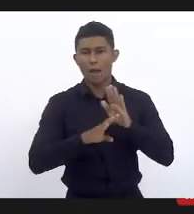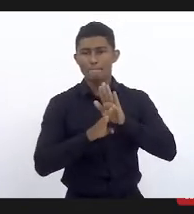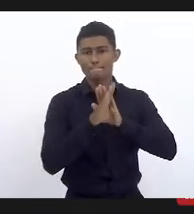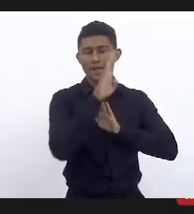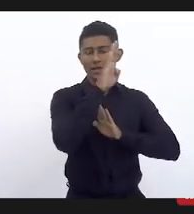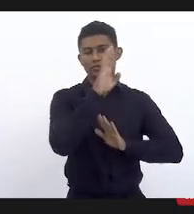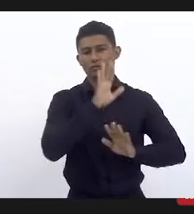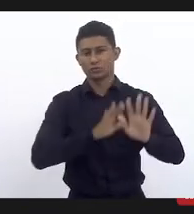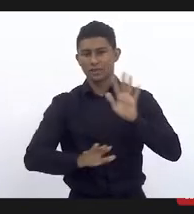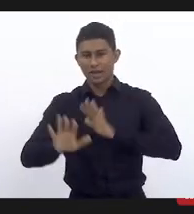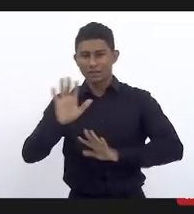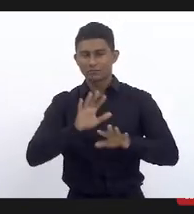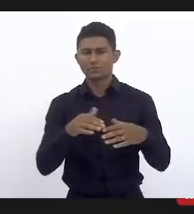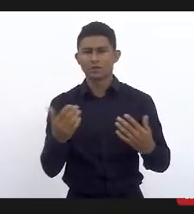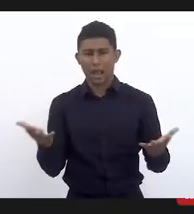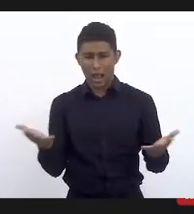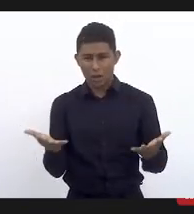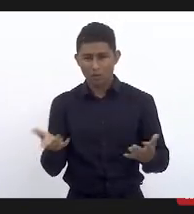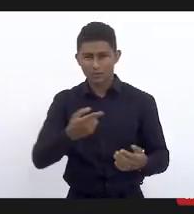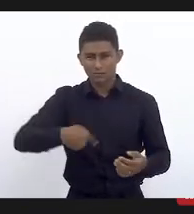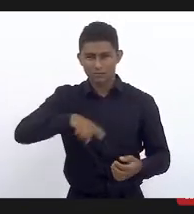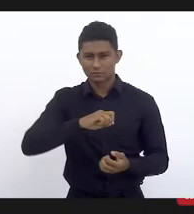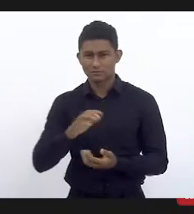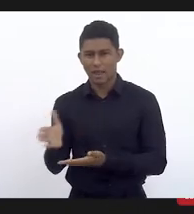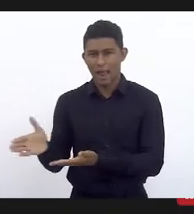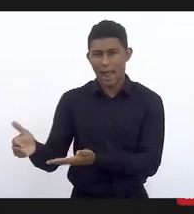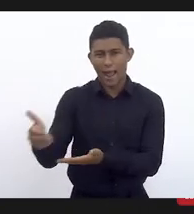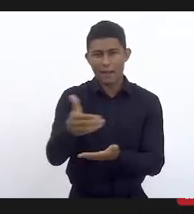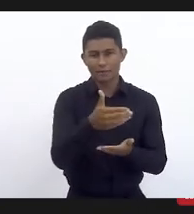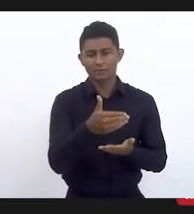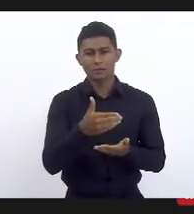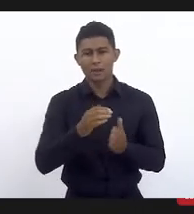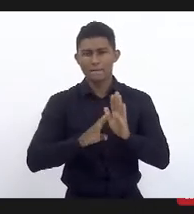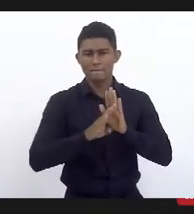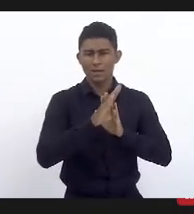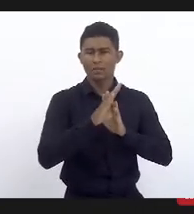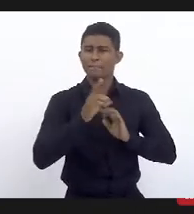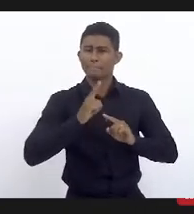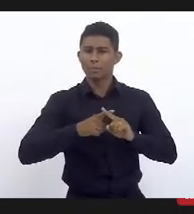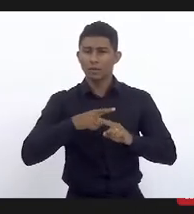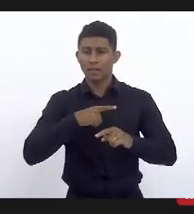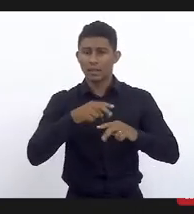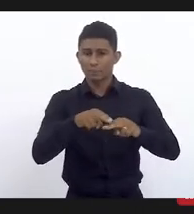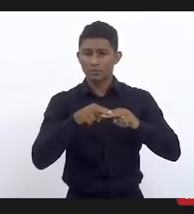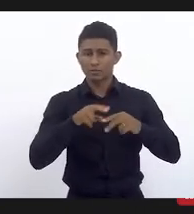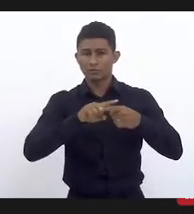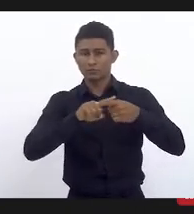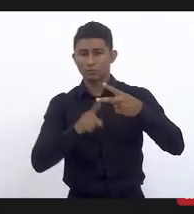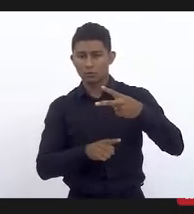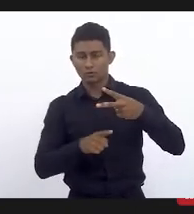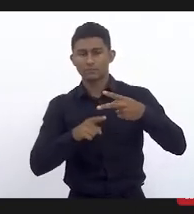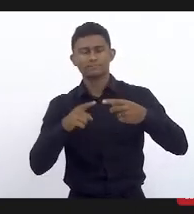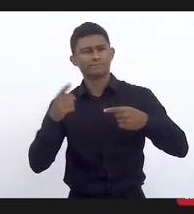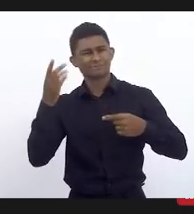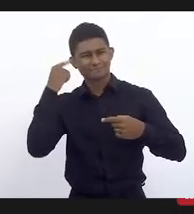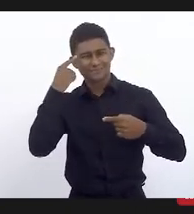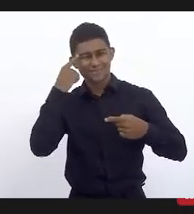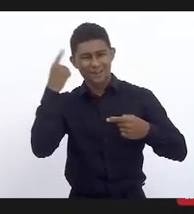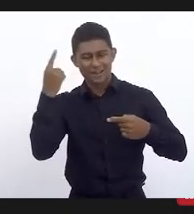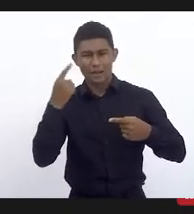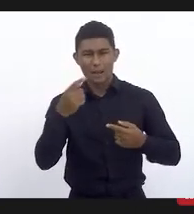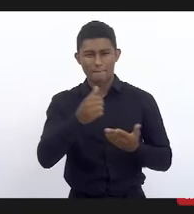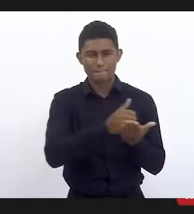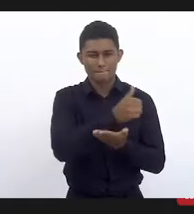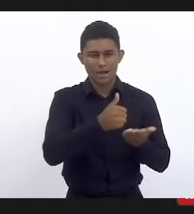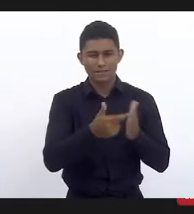aumento de arrecadação atual que está ocorrendo é por dois motivos. Um, a base anterior estava muito deprimida.